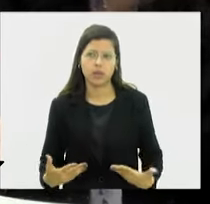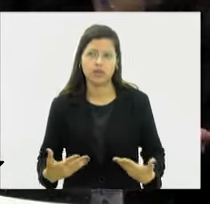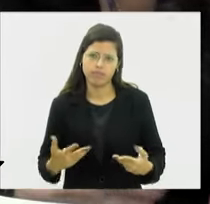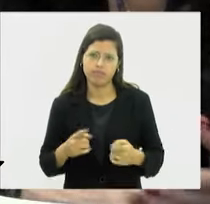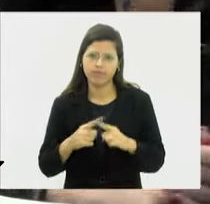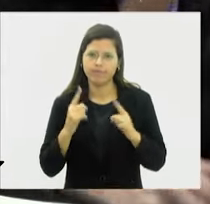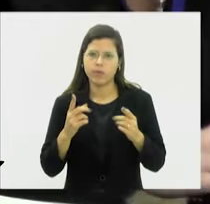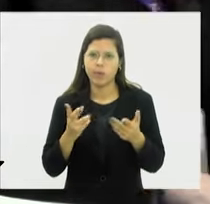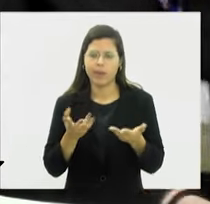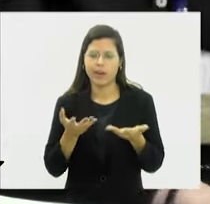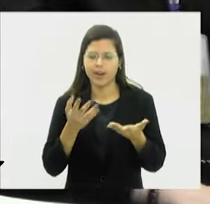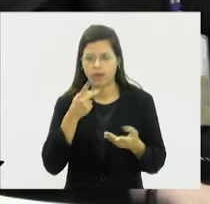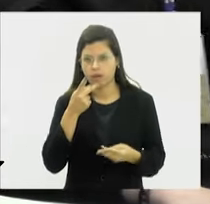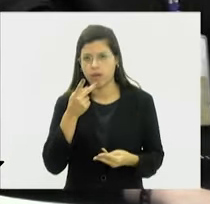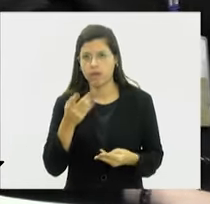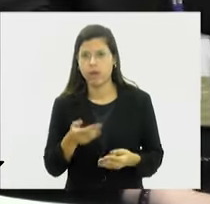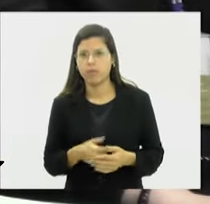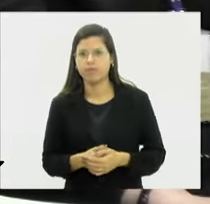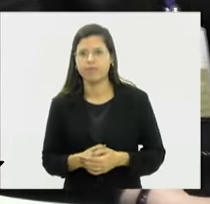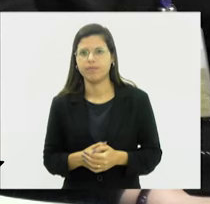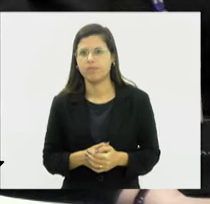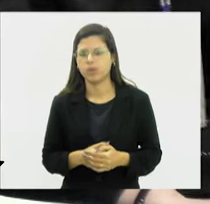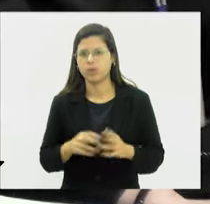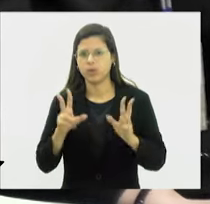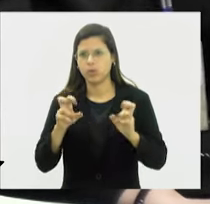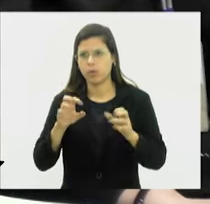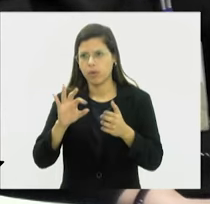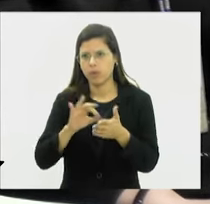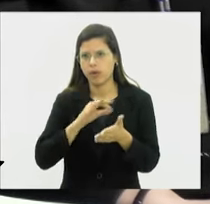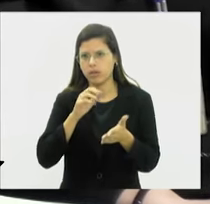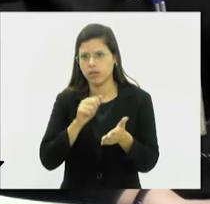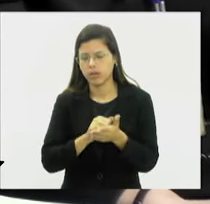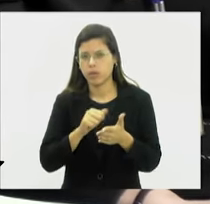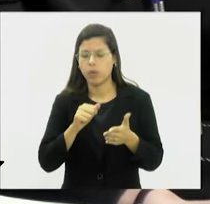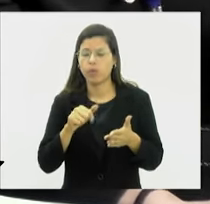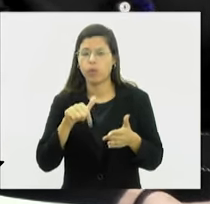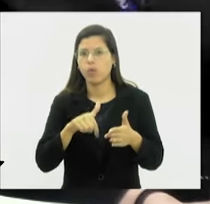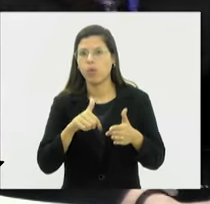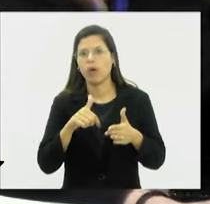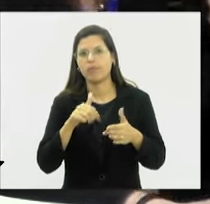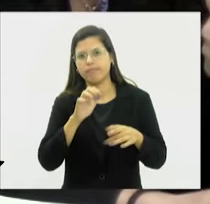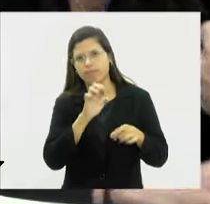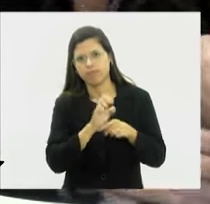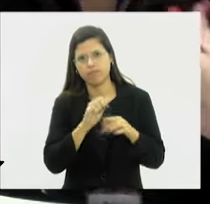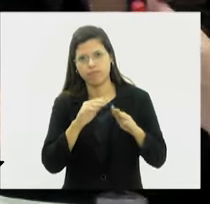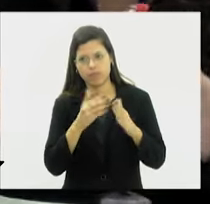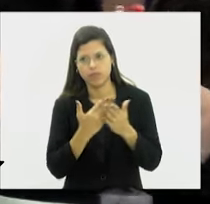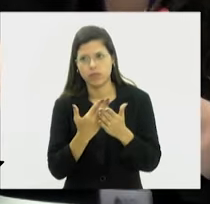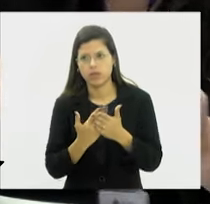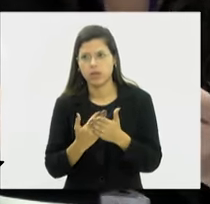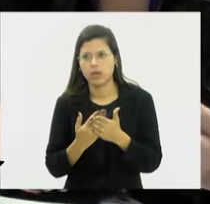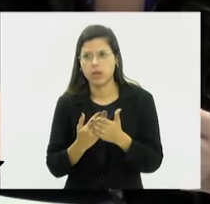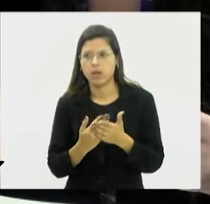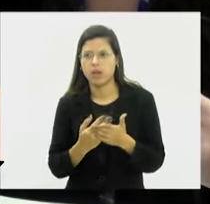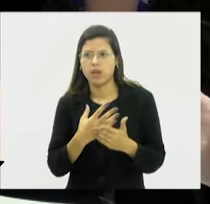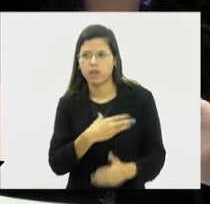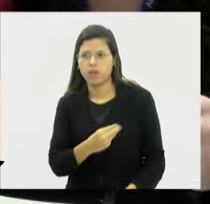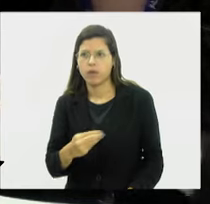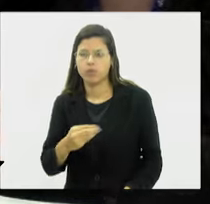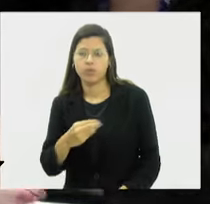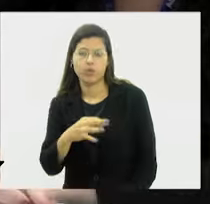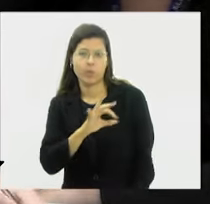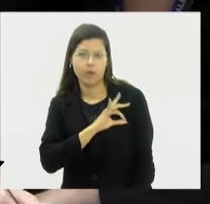queria colocar aqui, que dispõe também sobre a matrícula em estabelecimentos estaduais de ensino de filhos de policiais e bombeiros